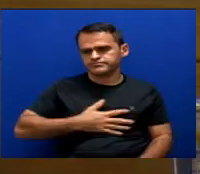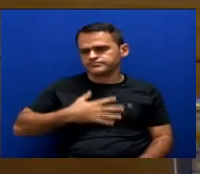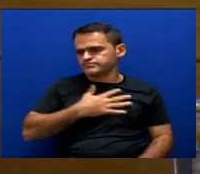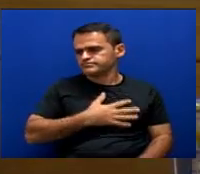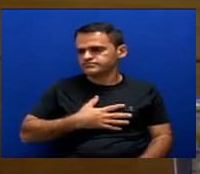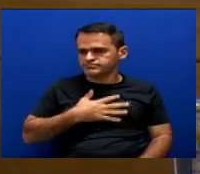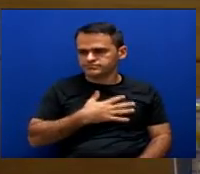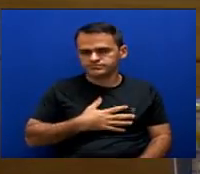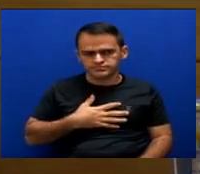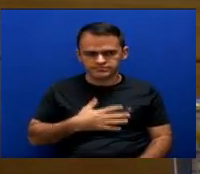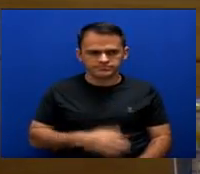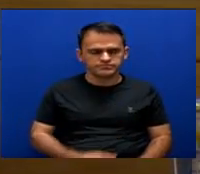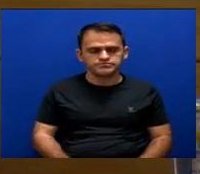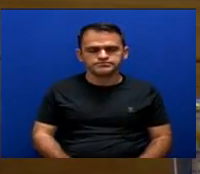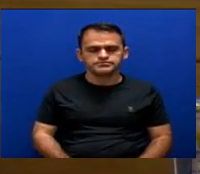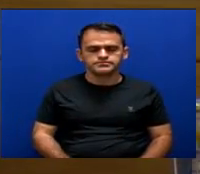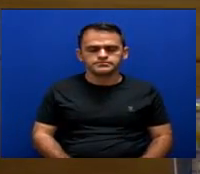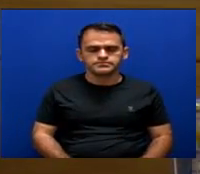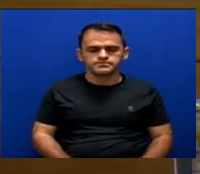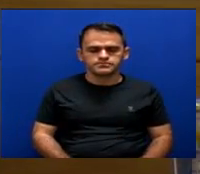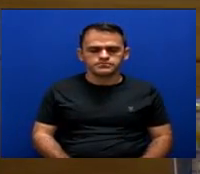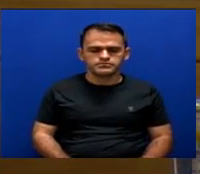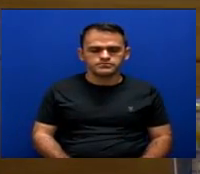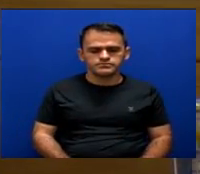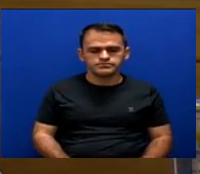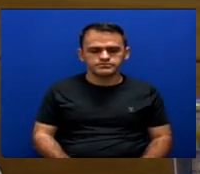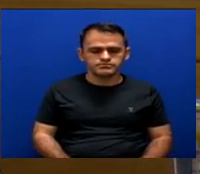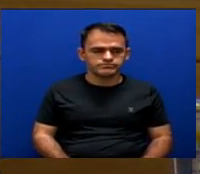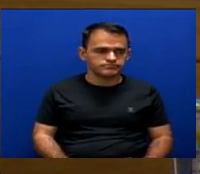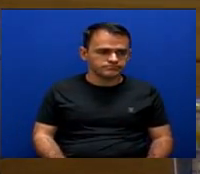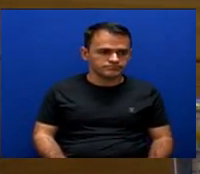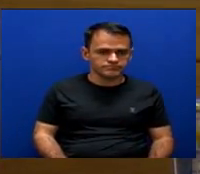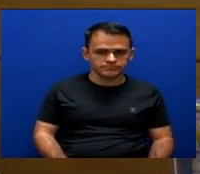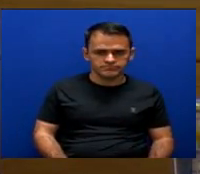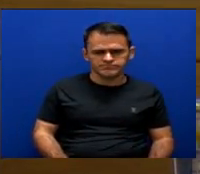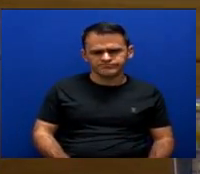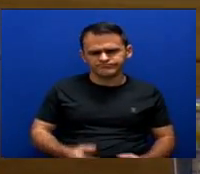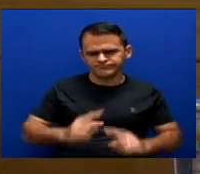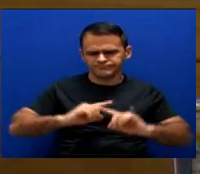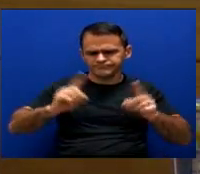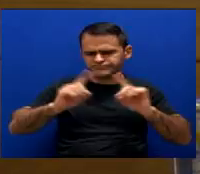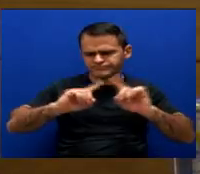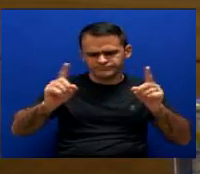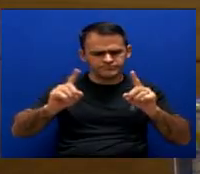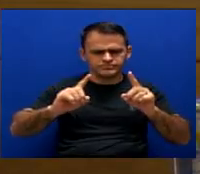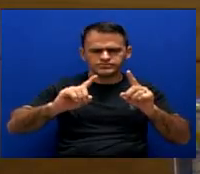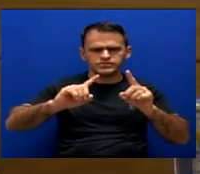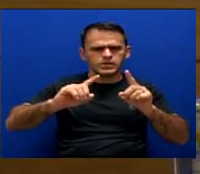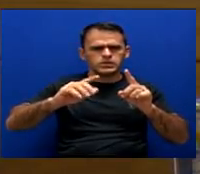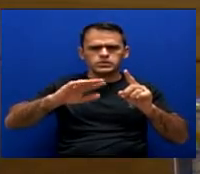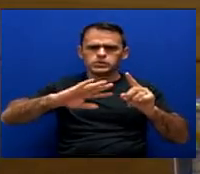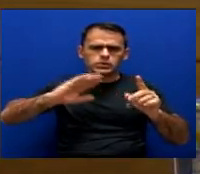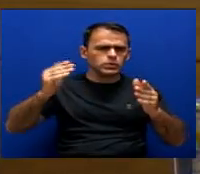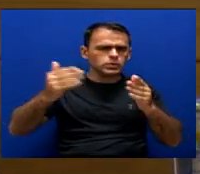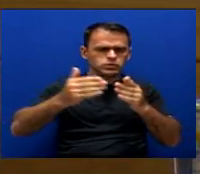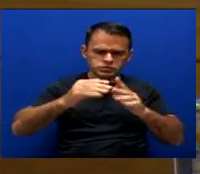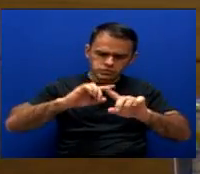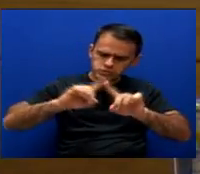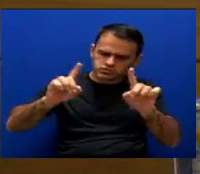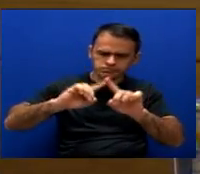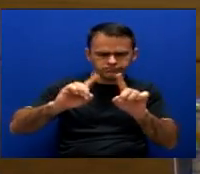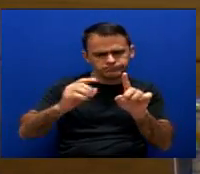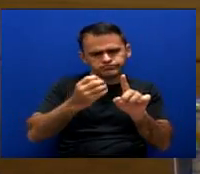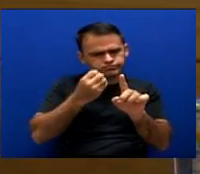de tudo isso porque aqui eu falar falou se em críticas mas todas as críticas que aconteceram aqui são críticas